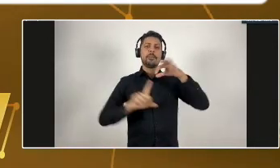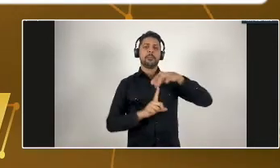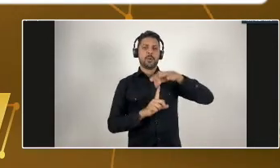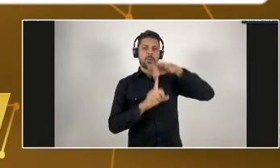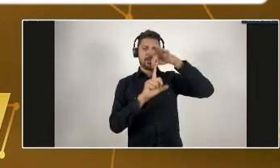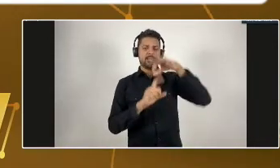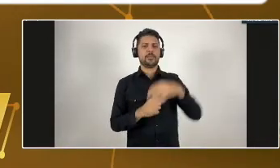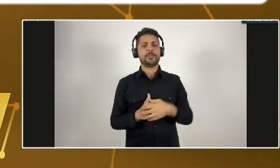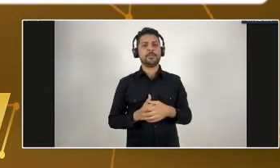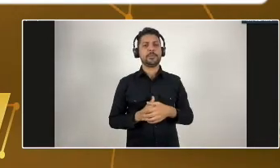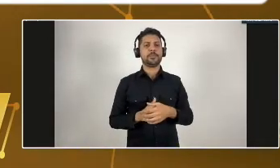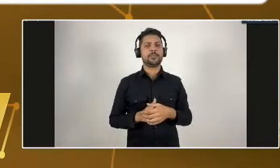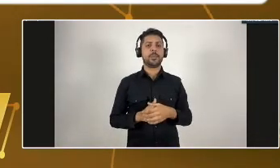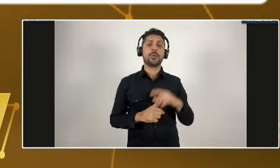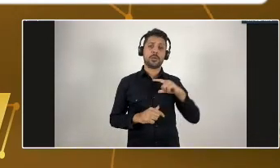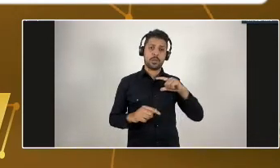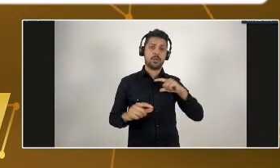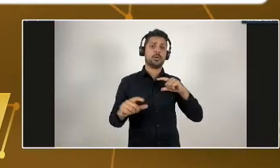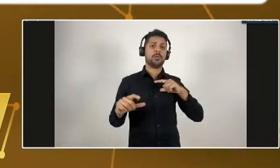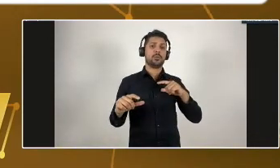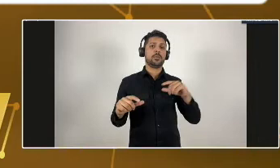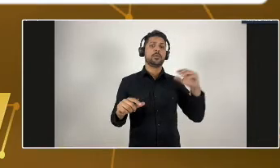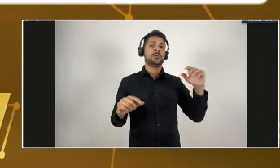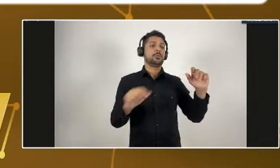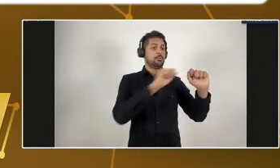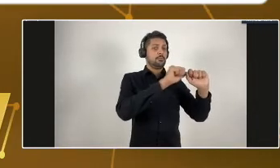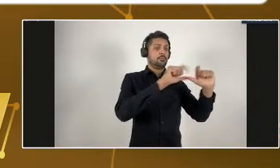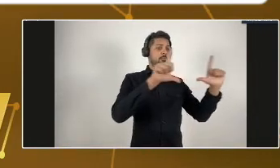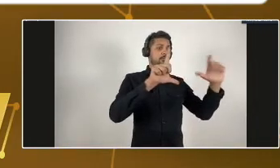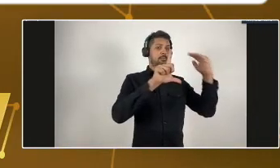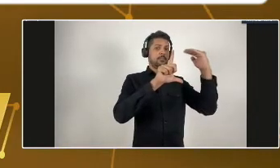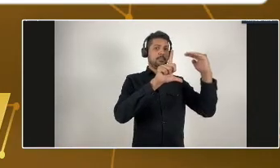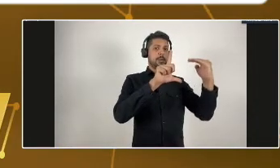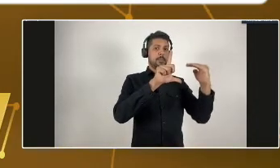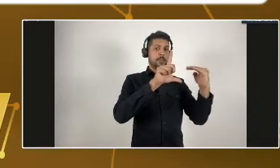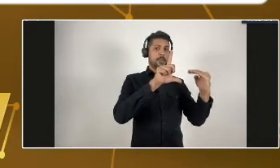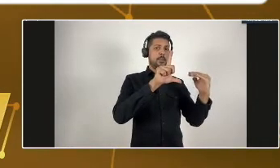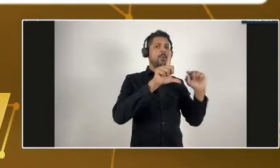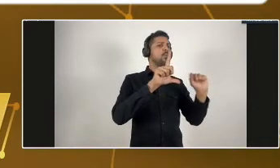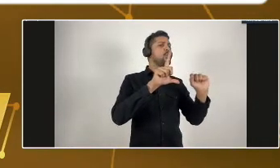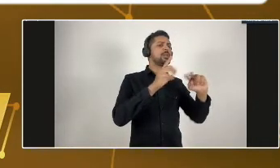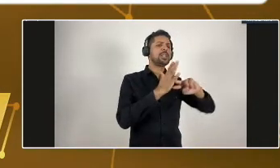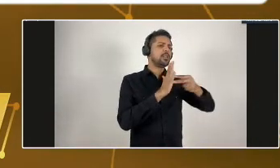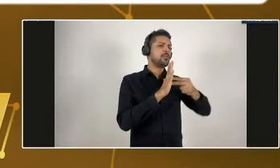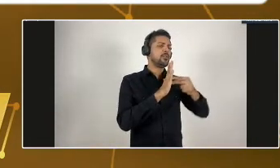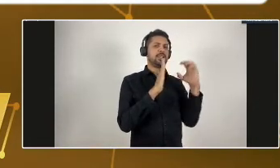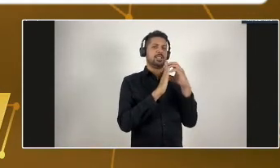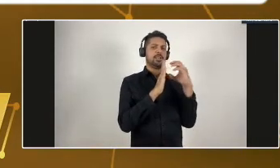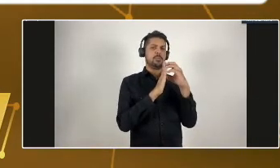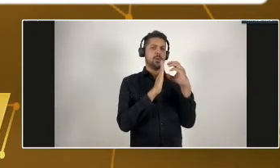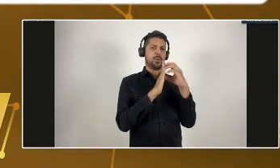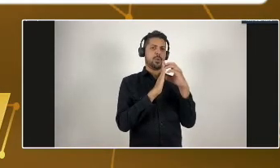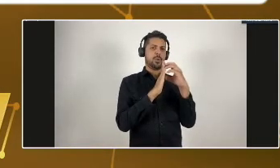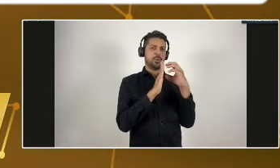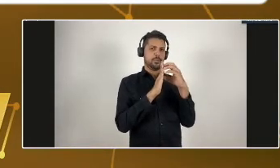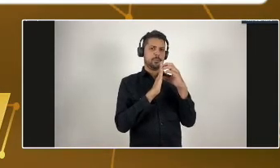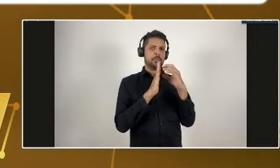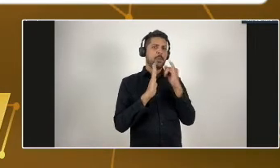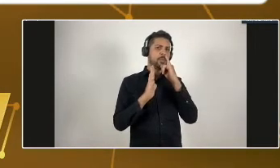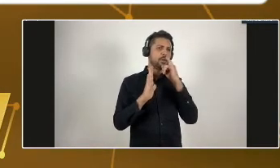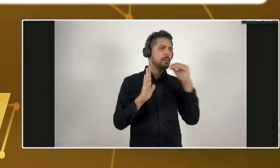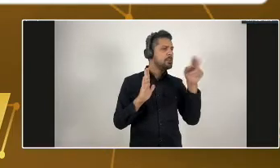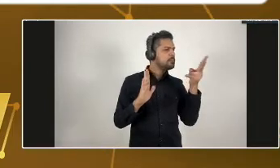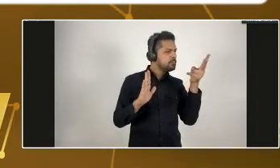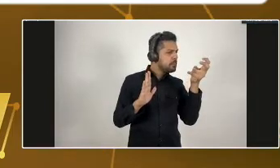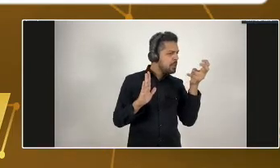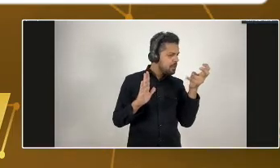aqui da legenda, né? O que é que cada símbolo representa. Então, eu facilmente consigo identificar. Aqui